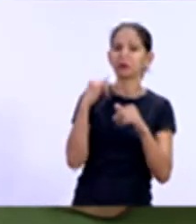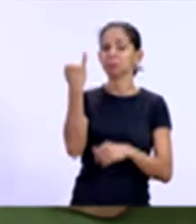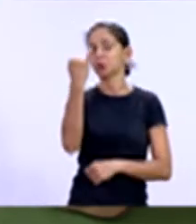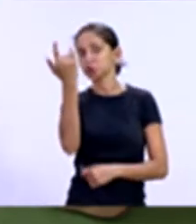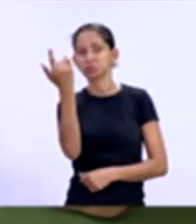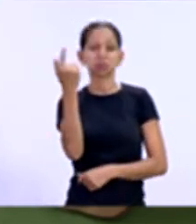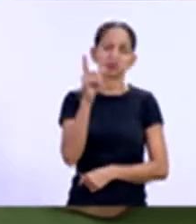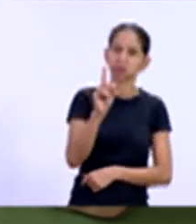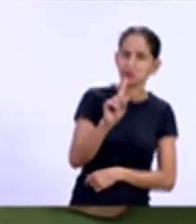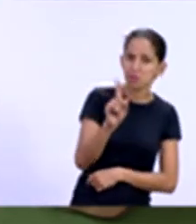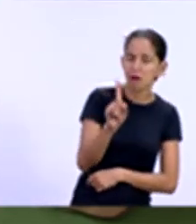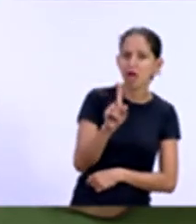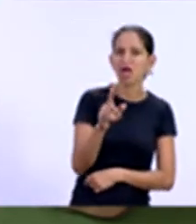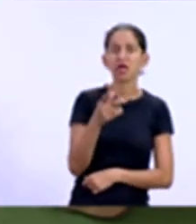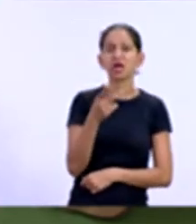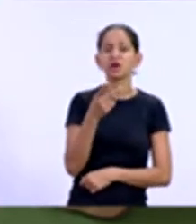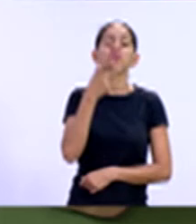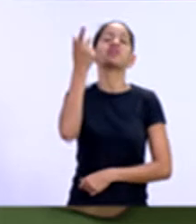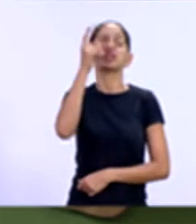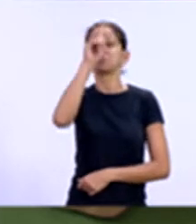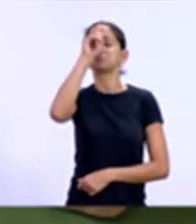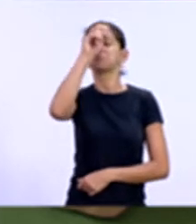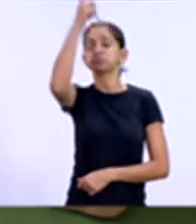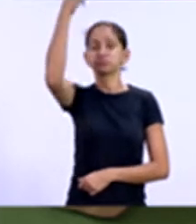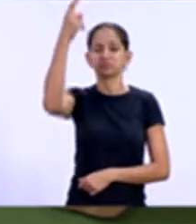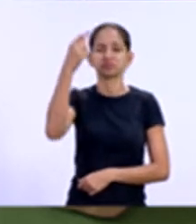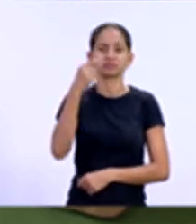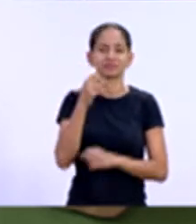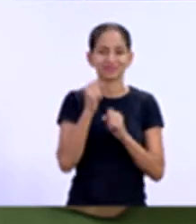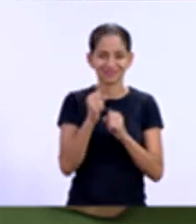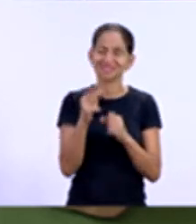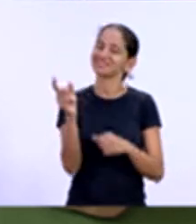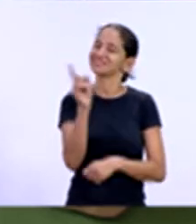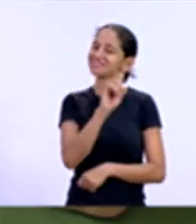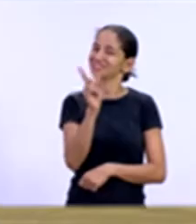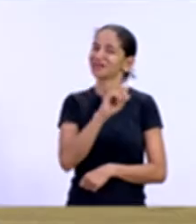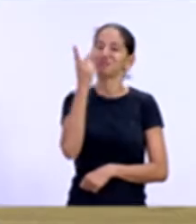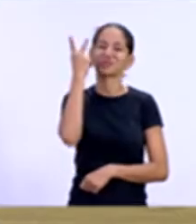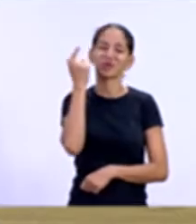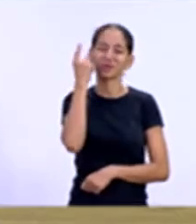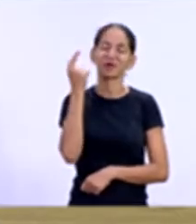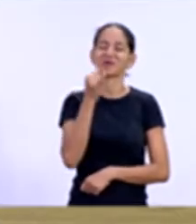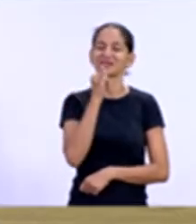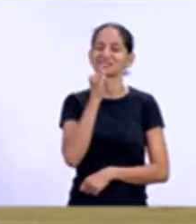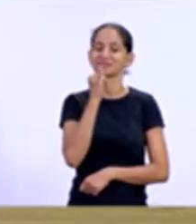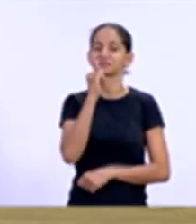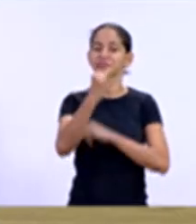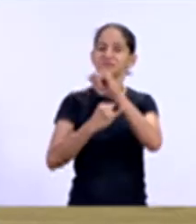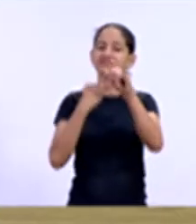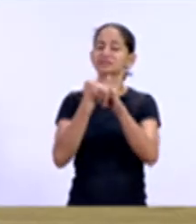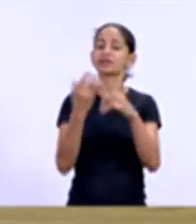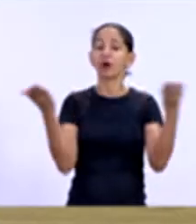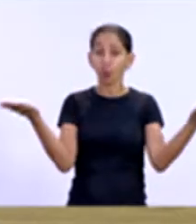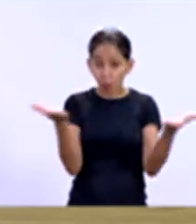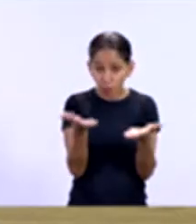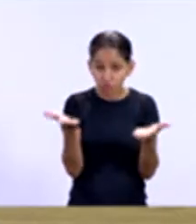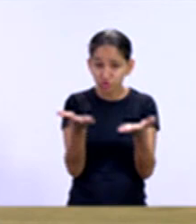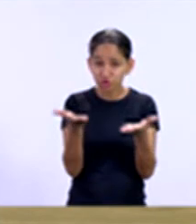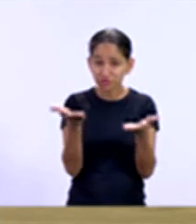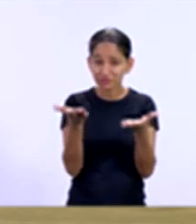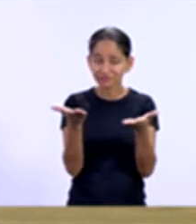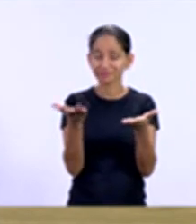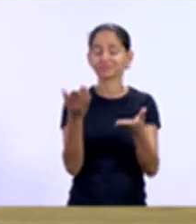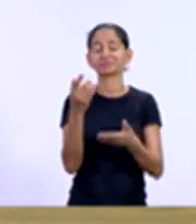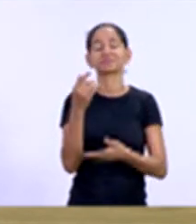ou não é importante? Posso falar o que eu estiver pensando e... Não. É a mesma coisa que você usar a internet do jeito que ela é hoje, do jeito que